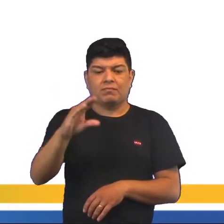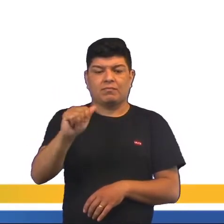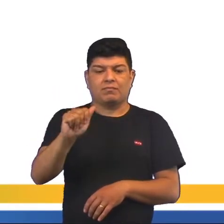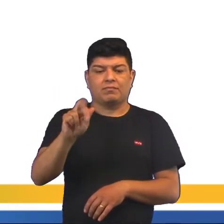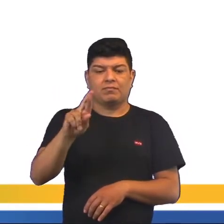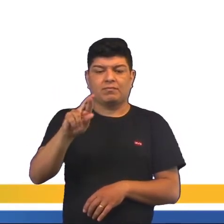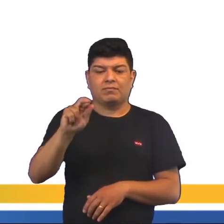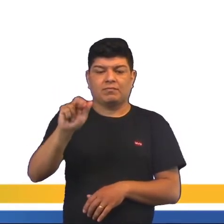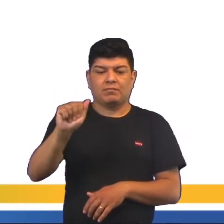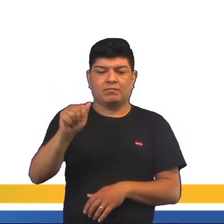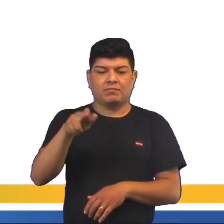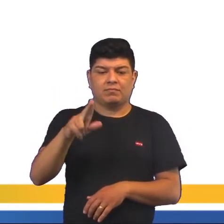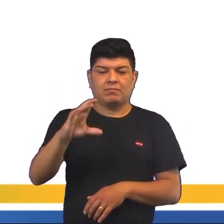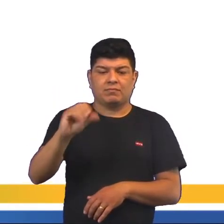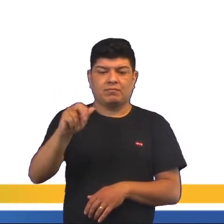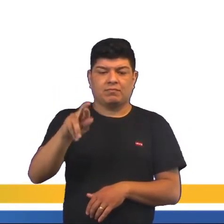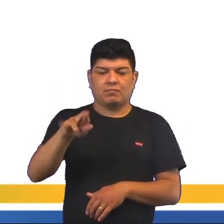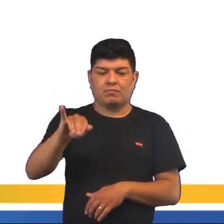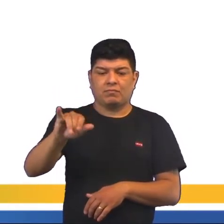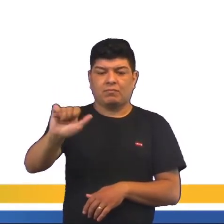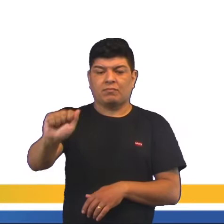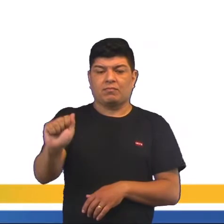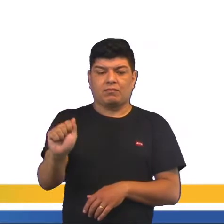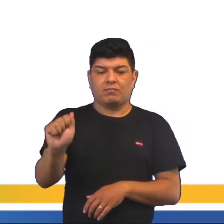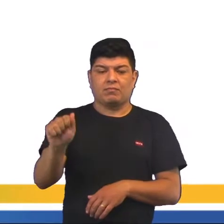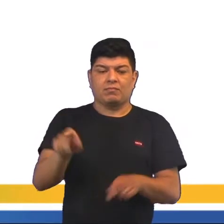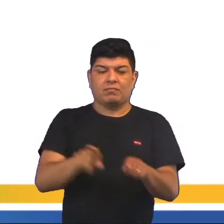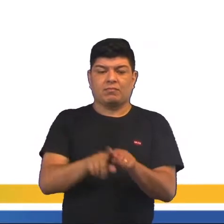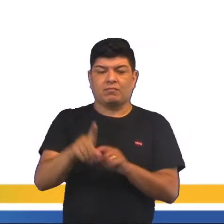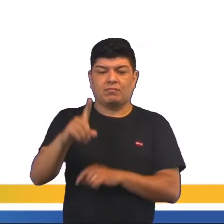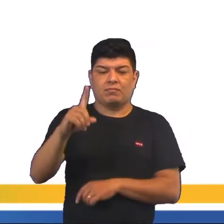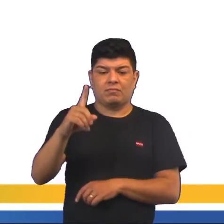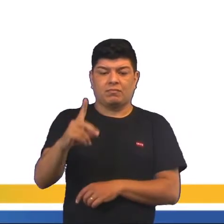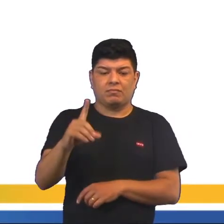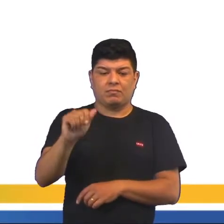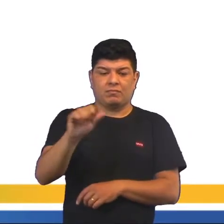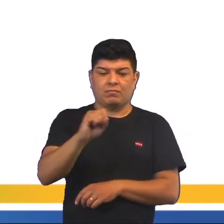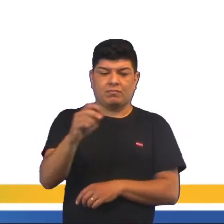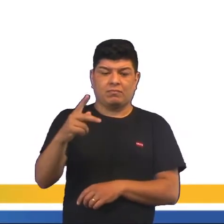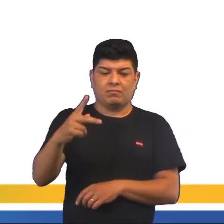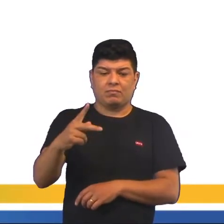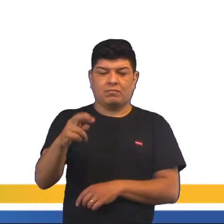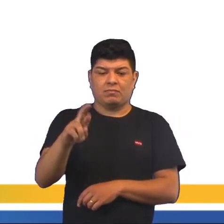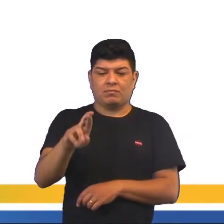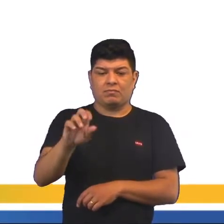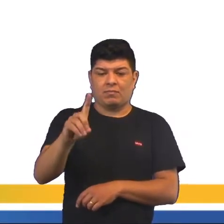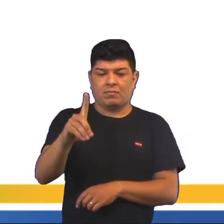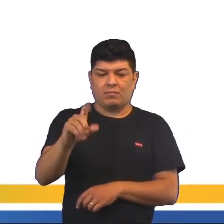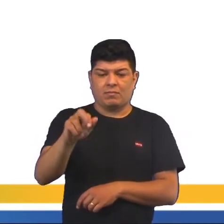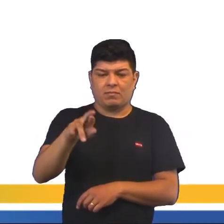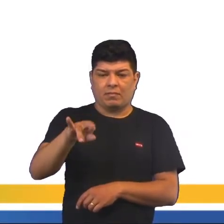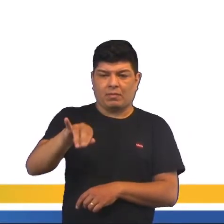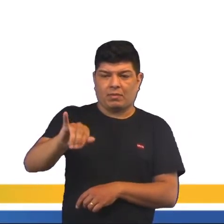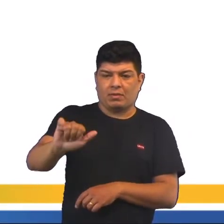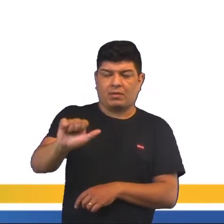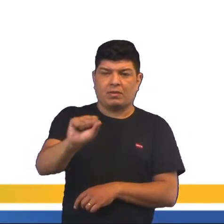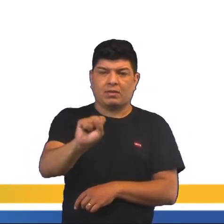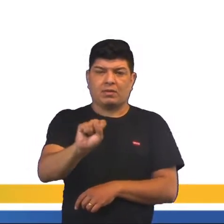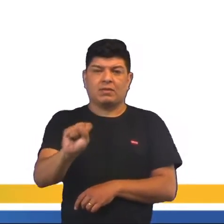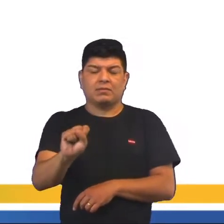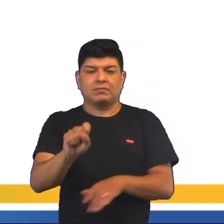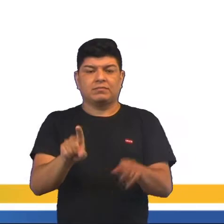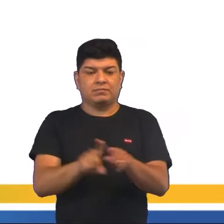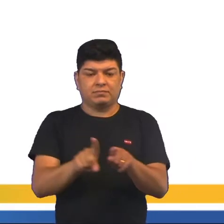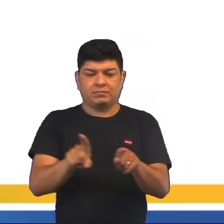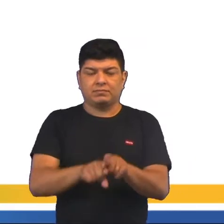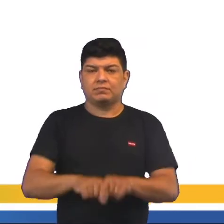dos mares de Morro, esse nome é estranho, mas a gente, lá na frente a gente vai entender isso, domínio morfoclimático das